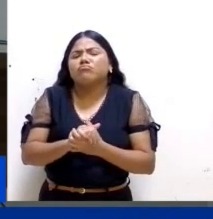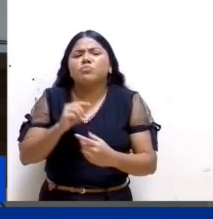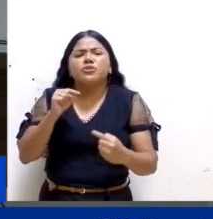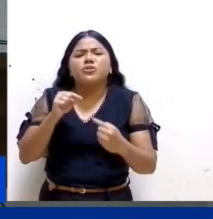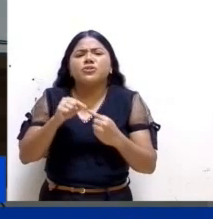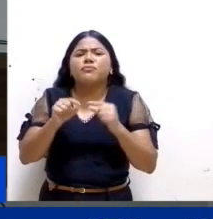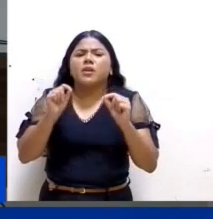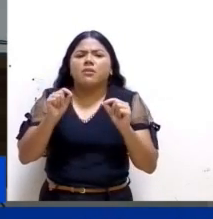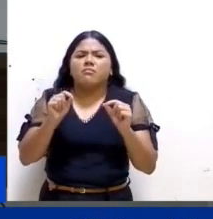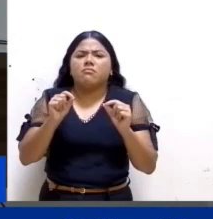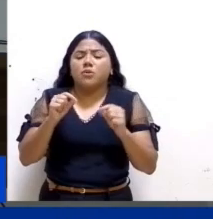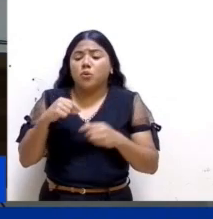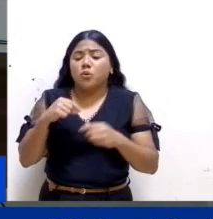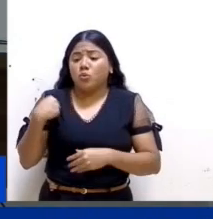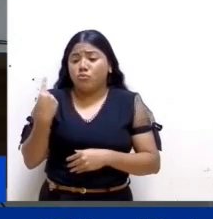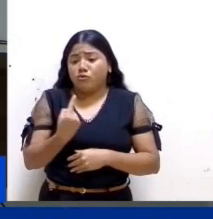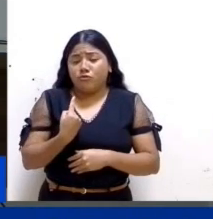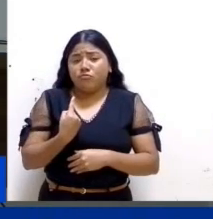não?